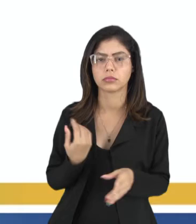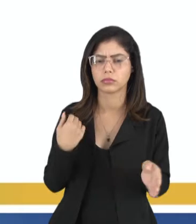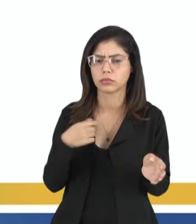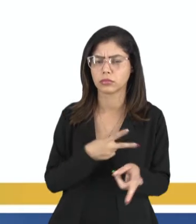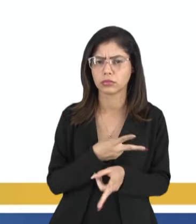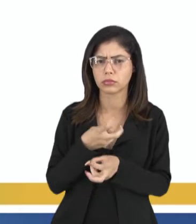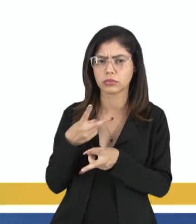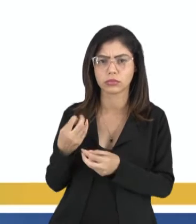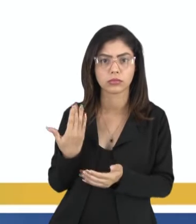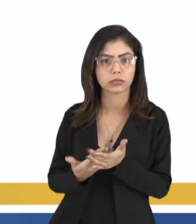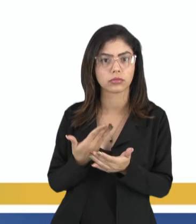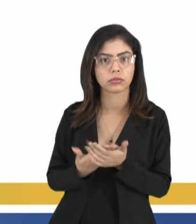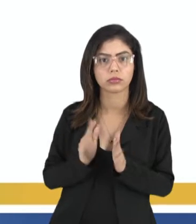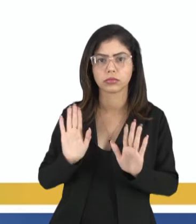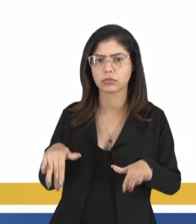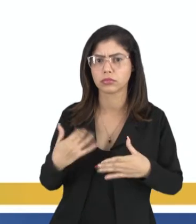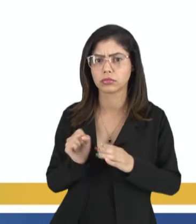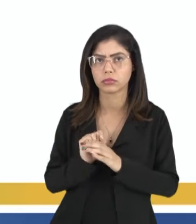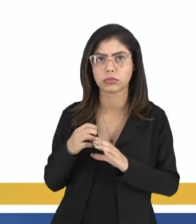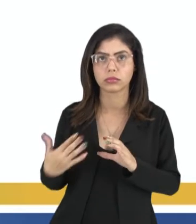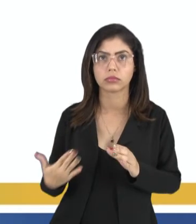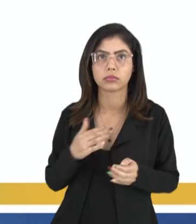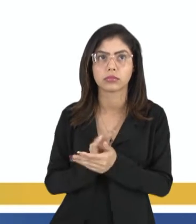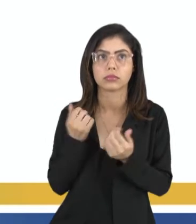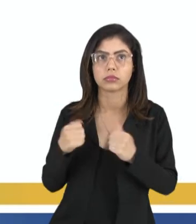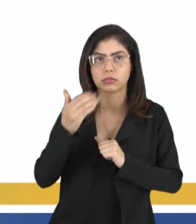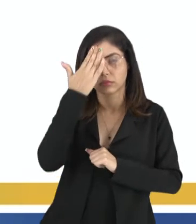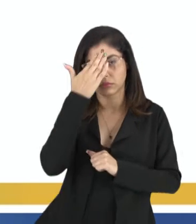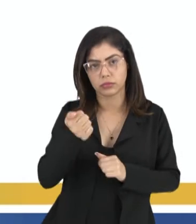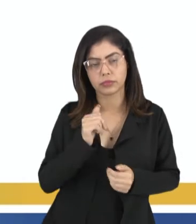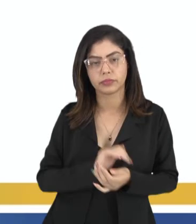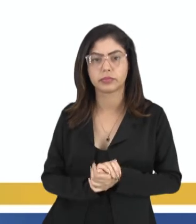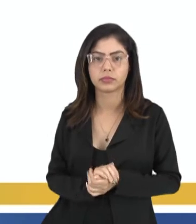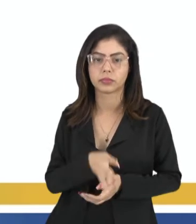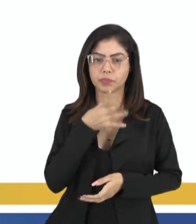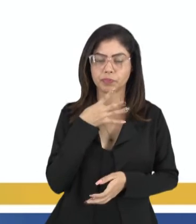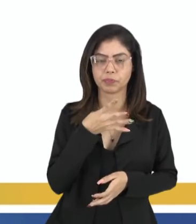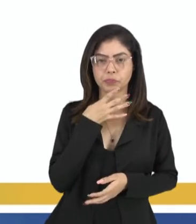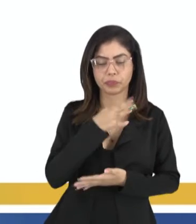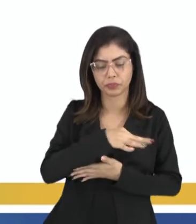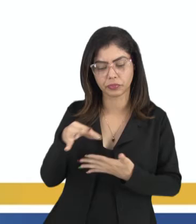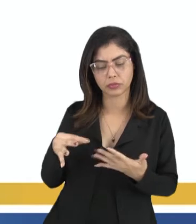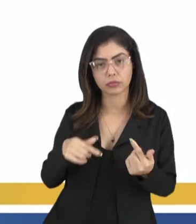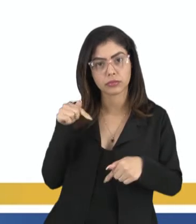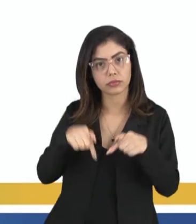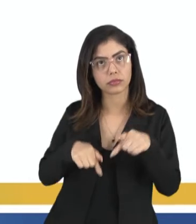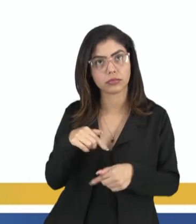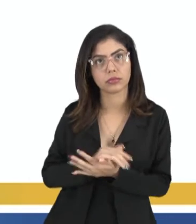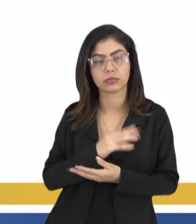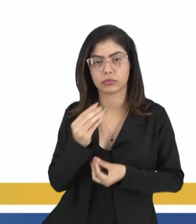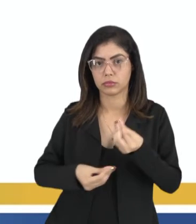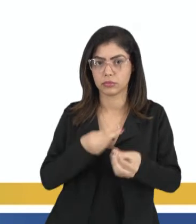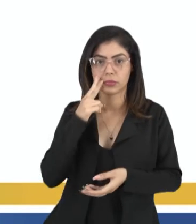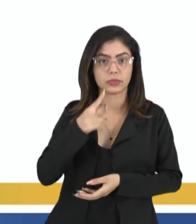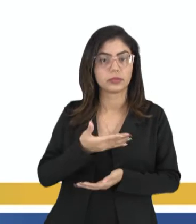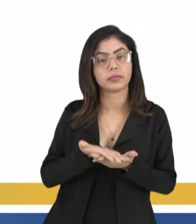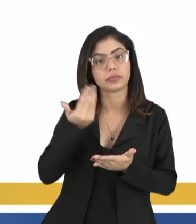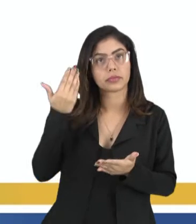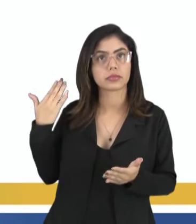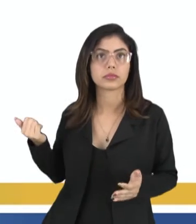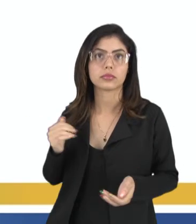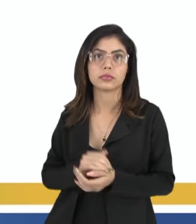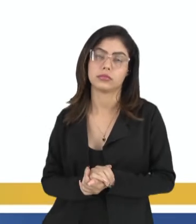perceber e estudar quais são as características que a gente precisa saber e conhecer sobre um elemento químico. Como a gente viu anteriormente, eles são